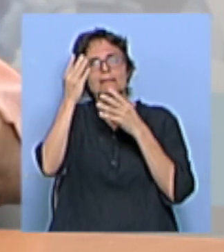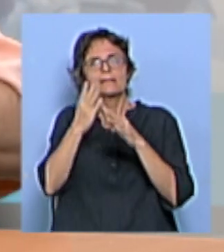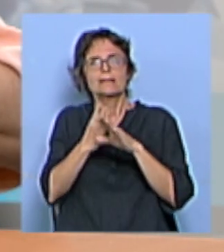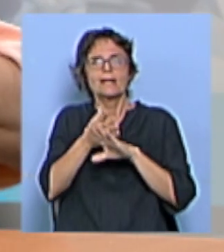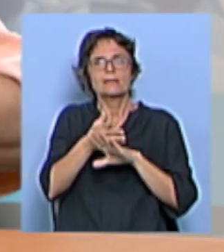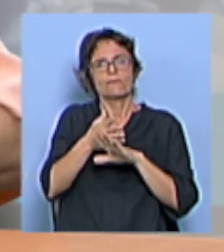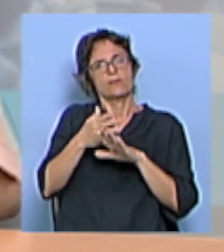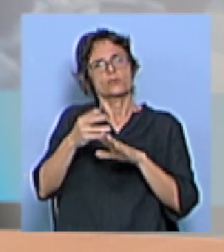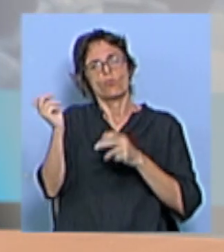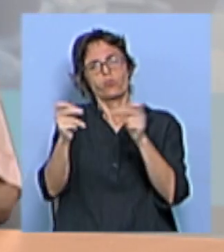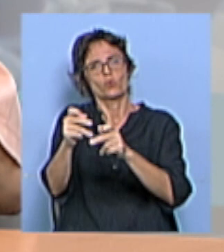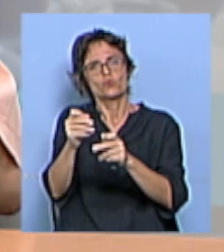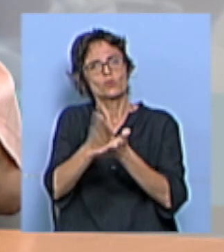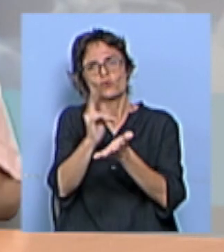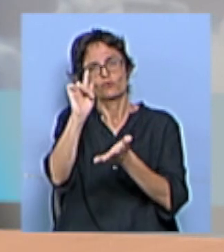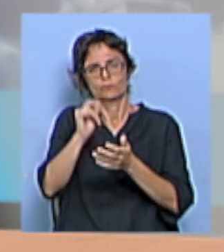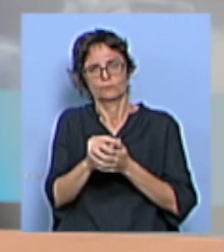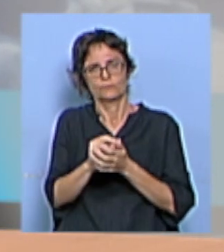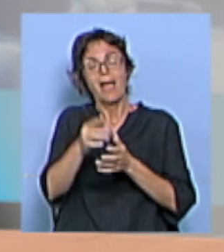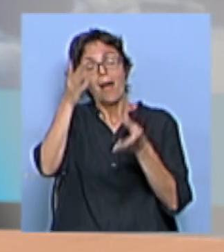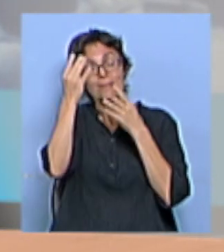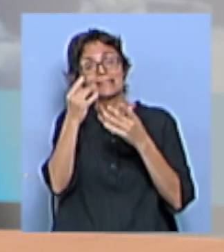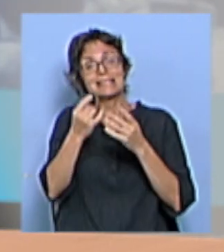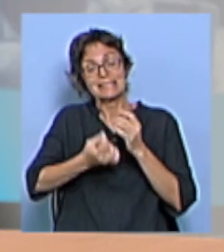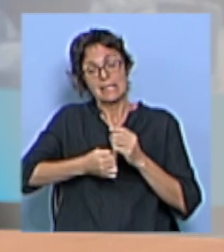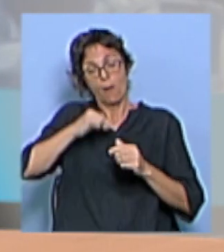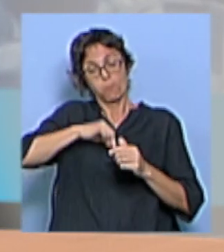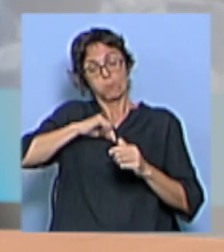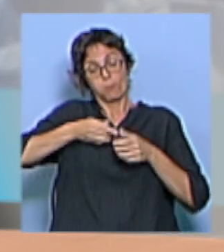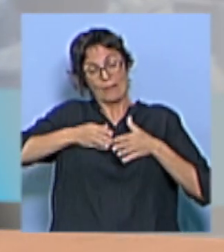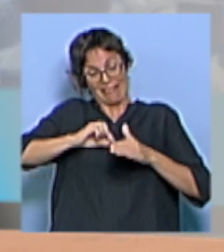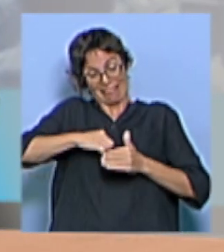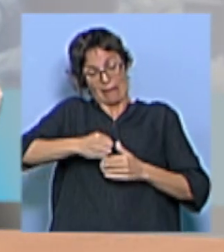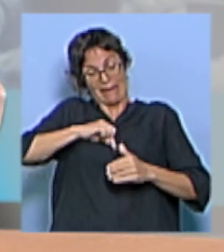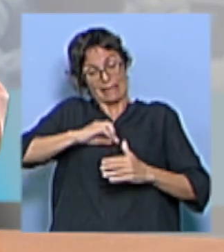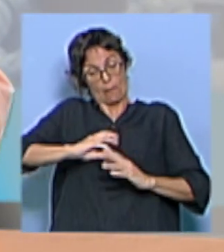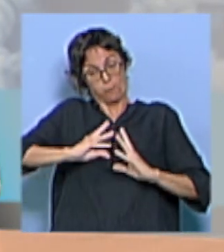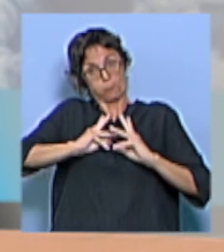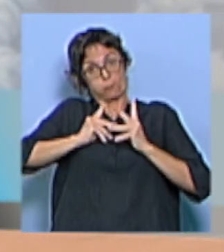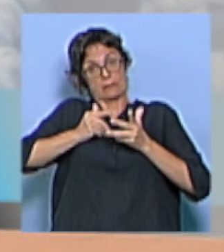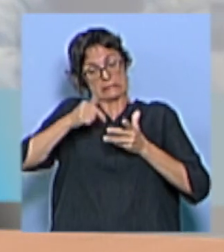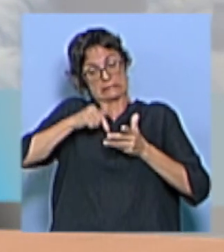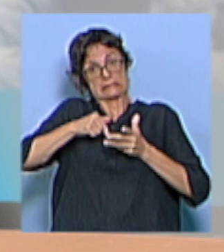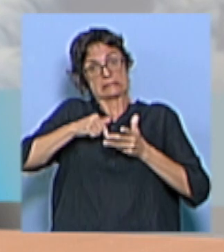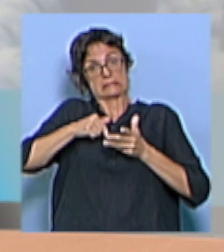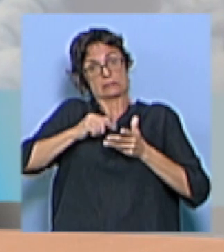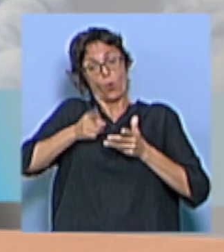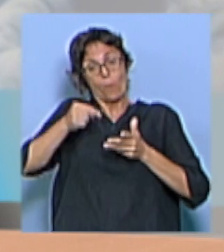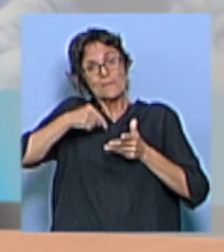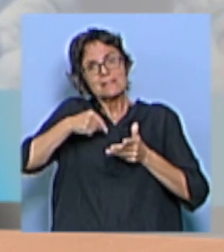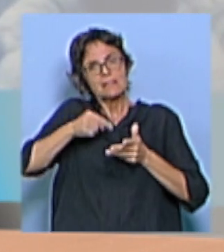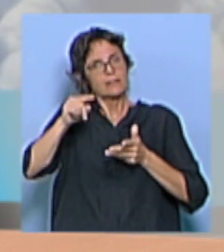aprendizagem também tem de nascer de dentro. Claro que não vai nascer de dentro em todos ao mesmo tempo, nós somos